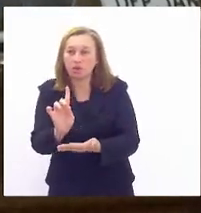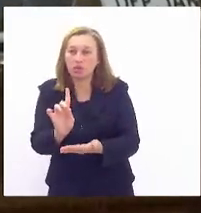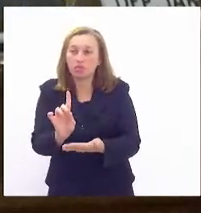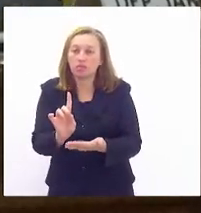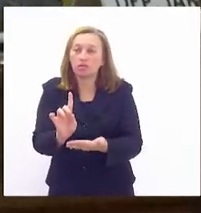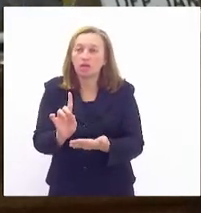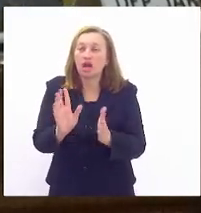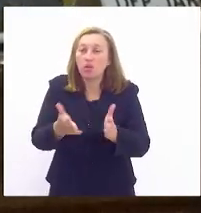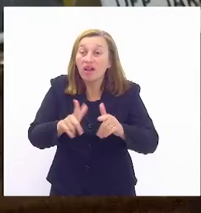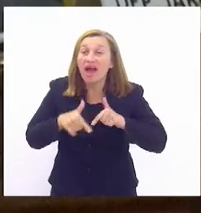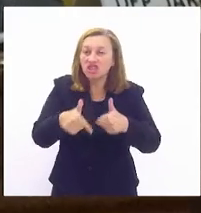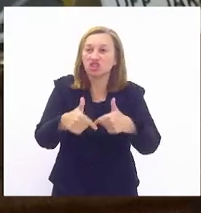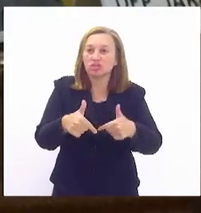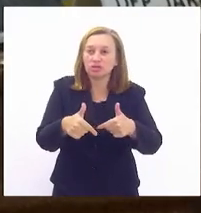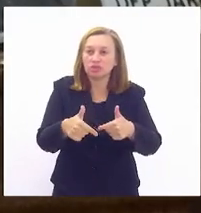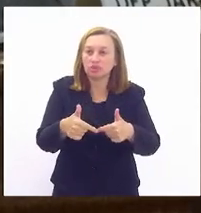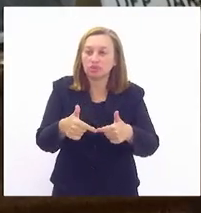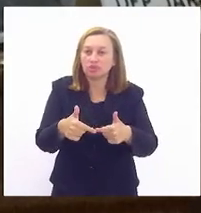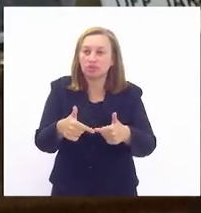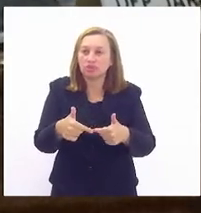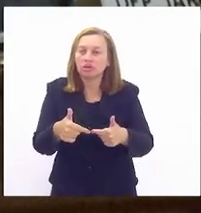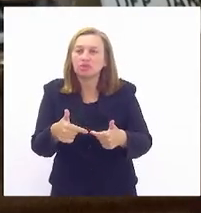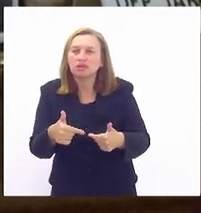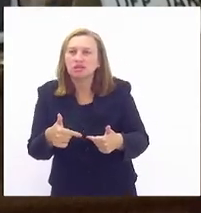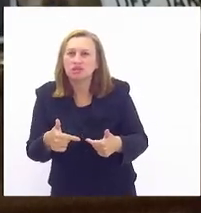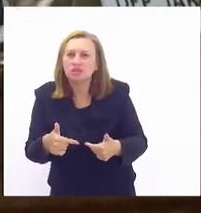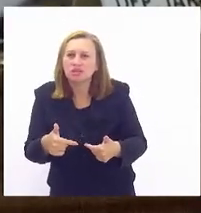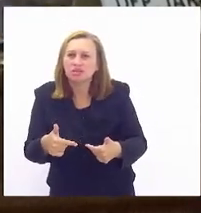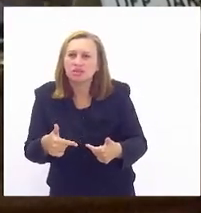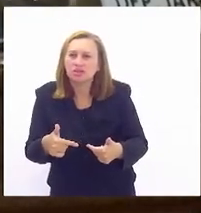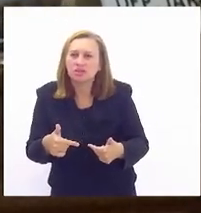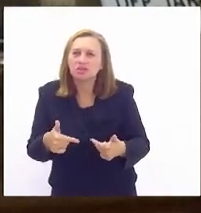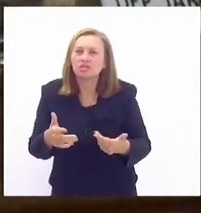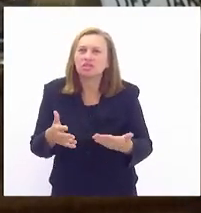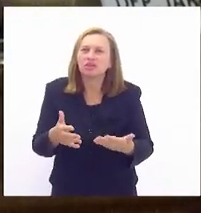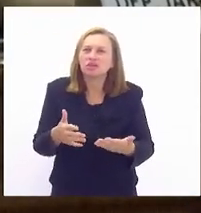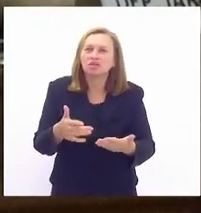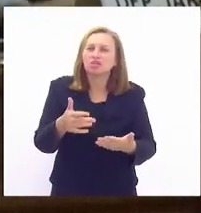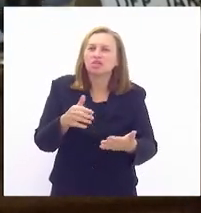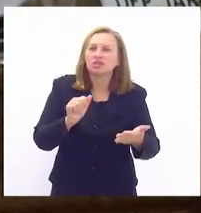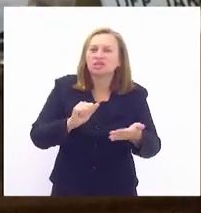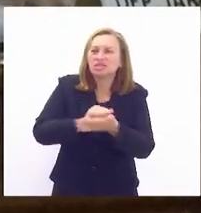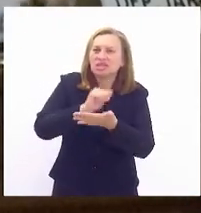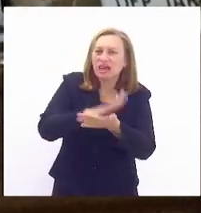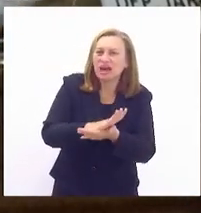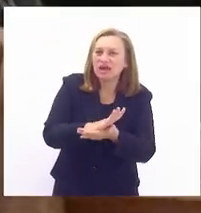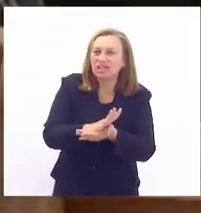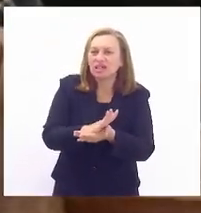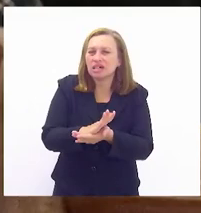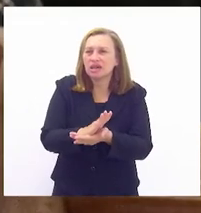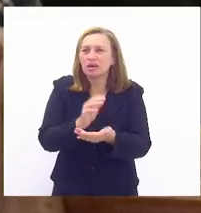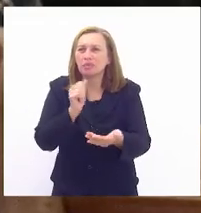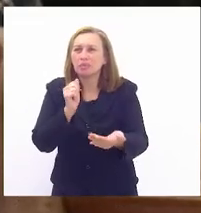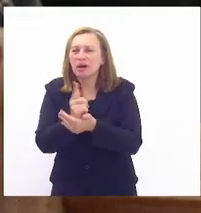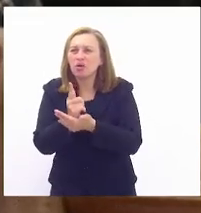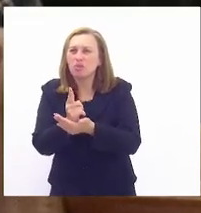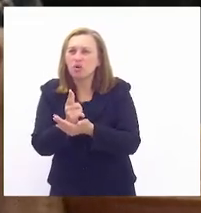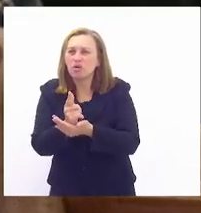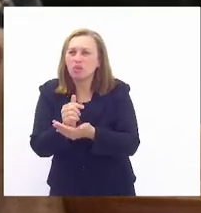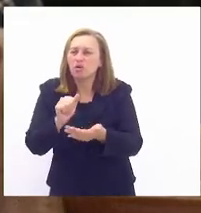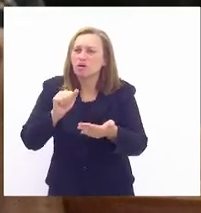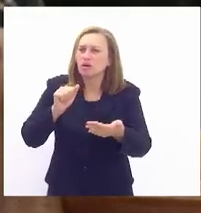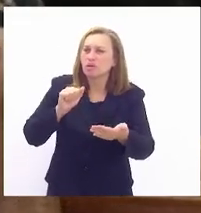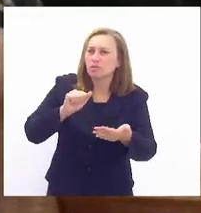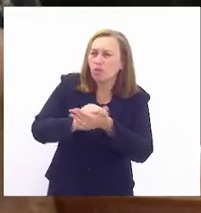Veja, pagar a multa por descumprimento do TAC 2 milhões. Cumprir o TAC 1 bilhão.